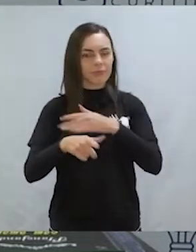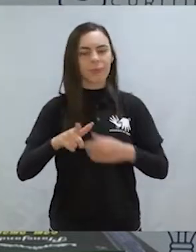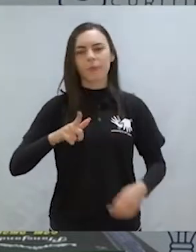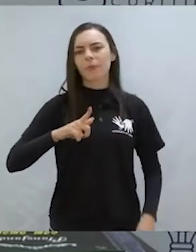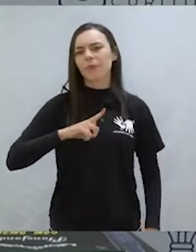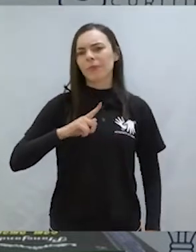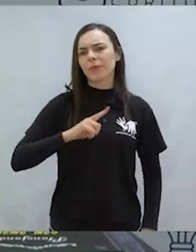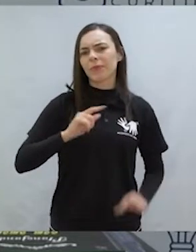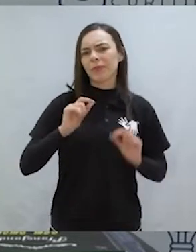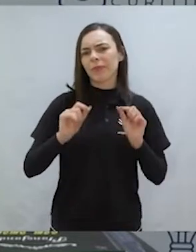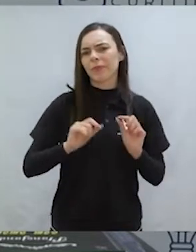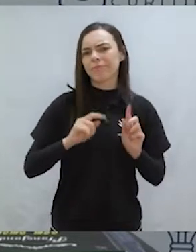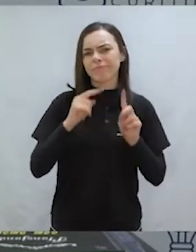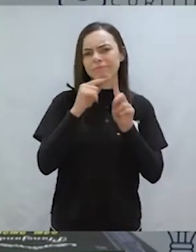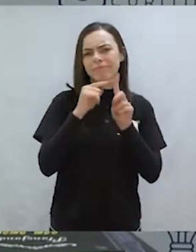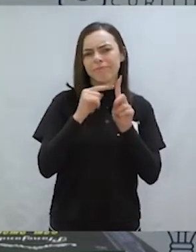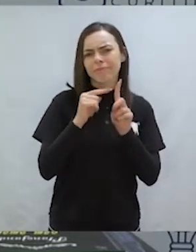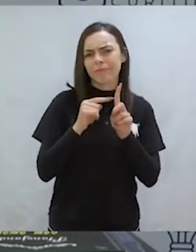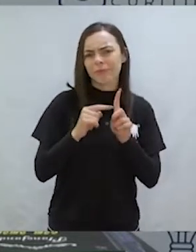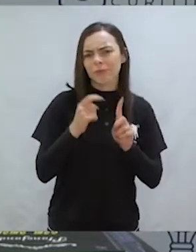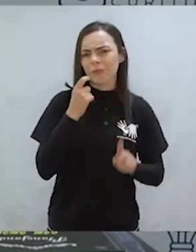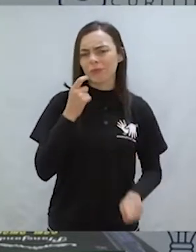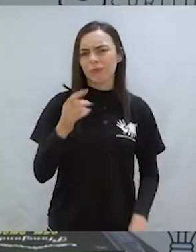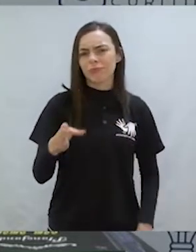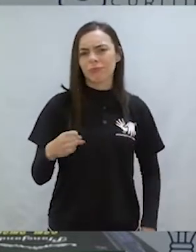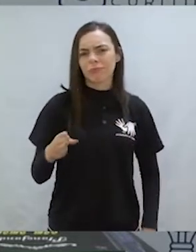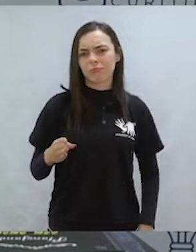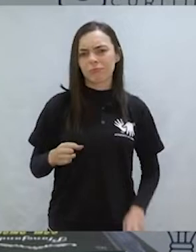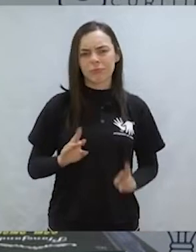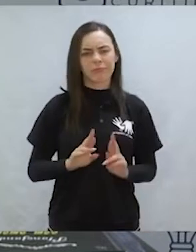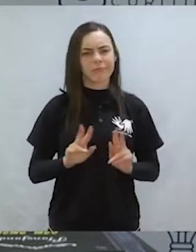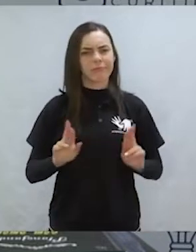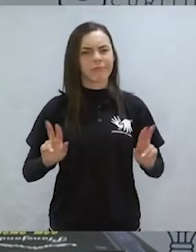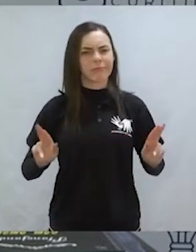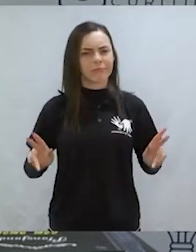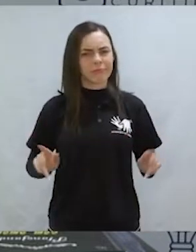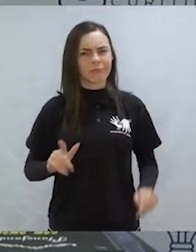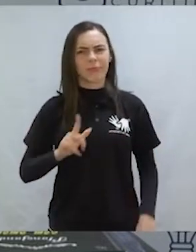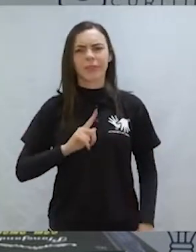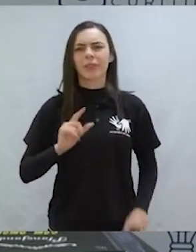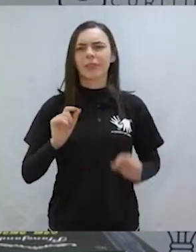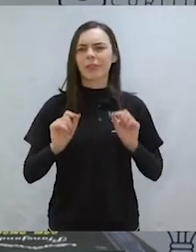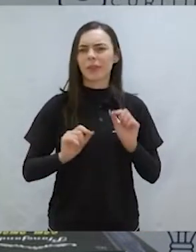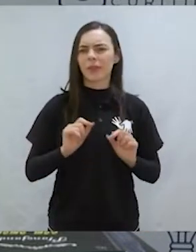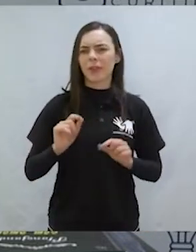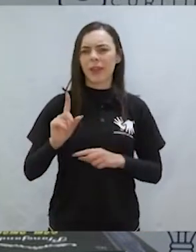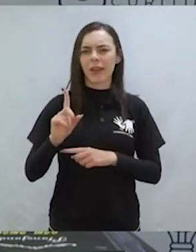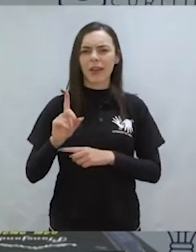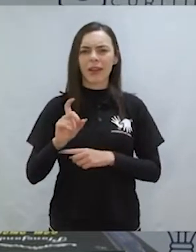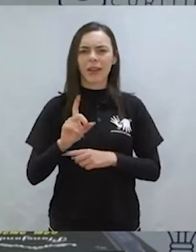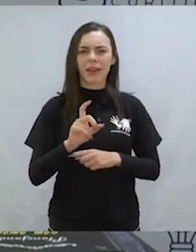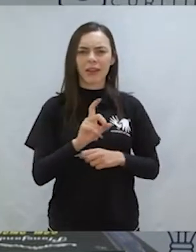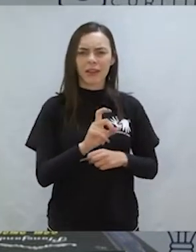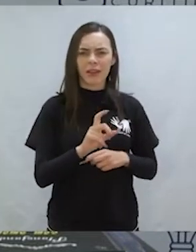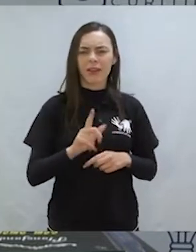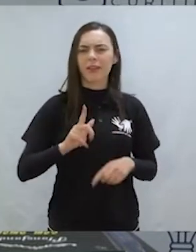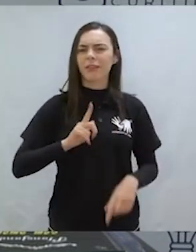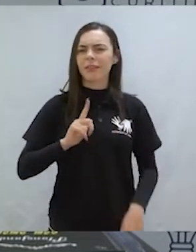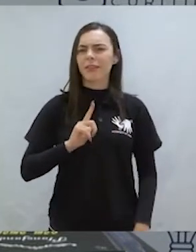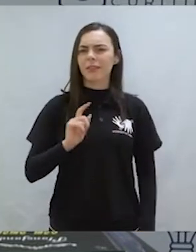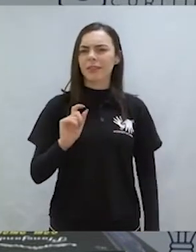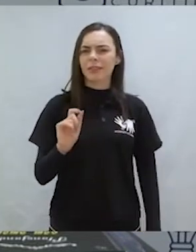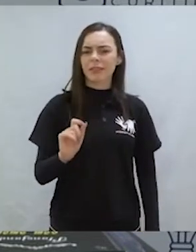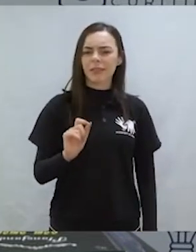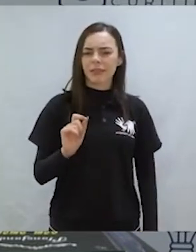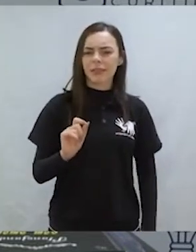Nós temos várias espécies de peixes. Nós temos o cavalo marinho,